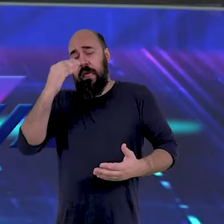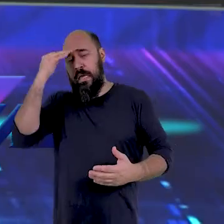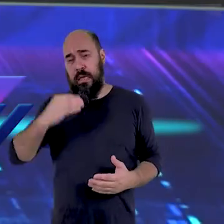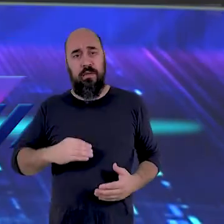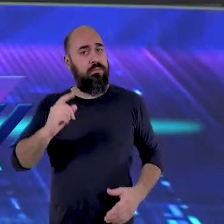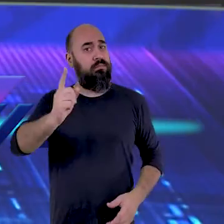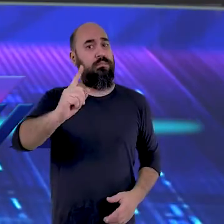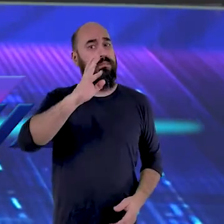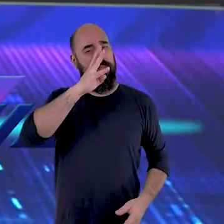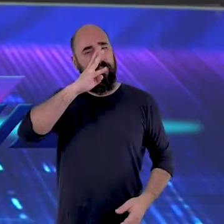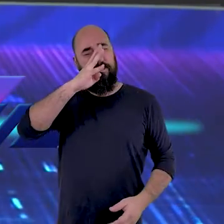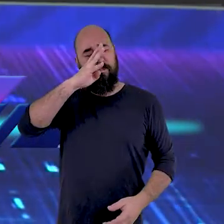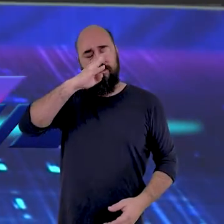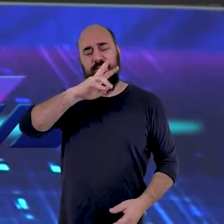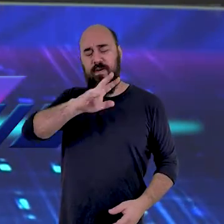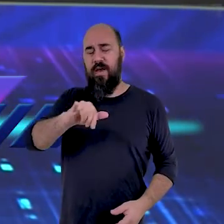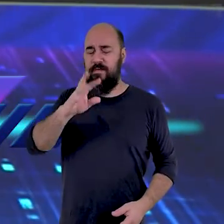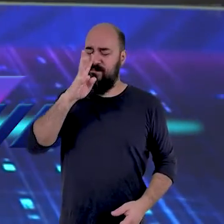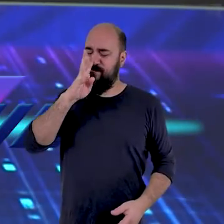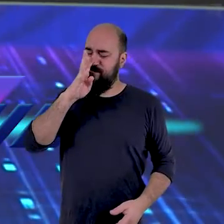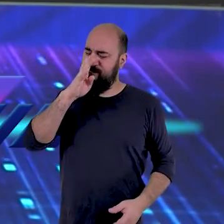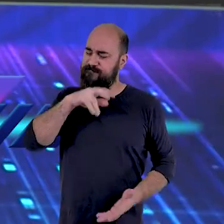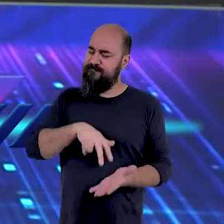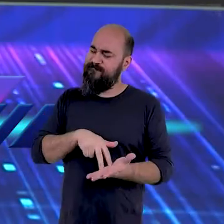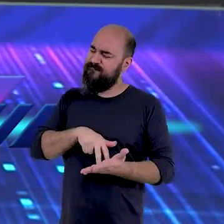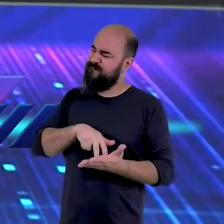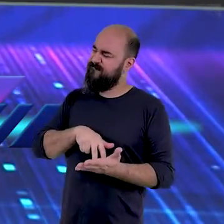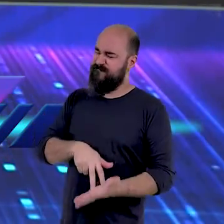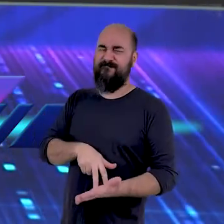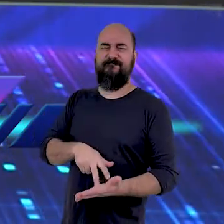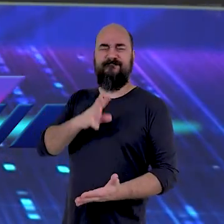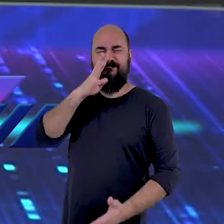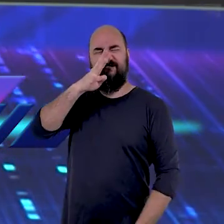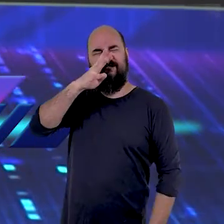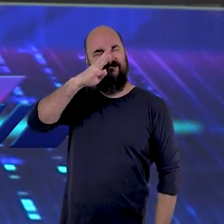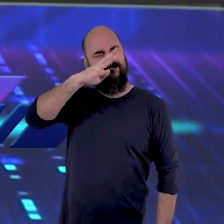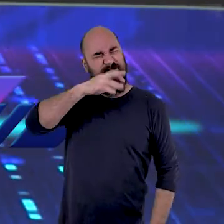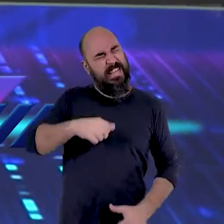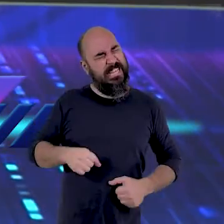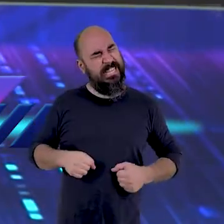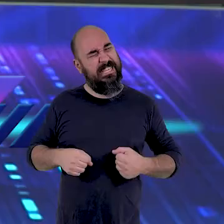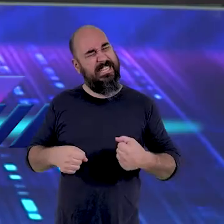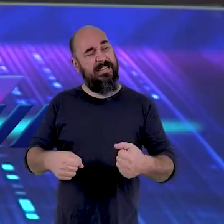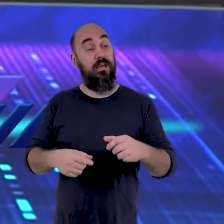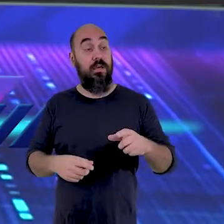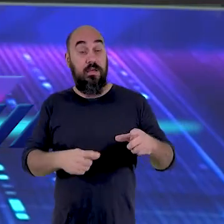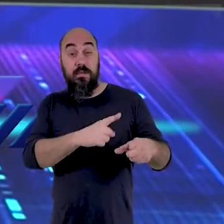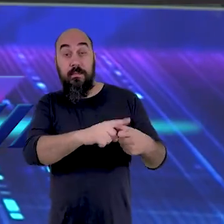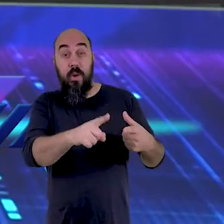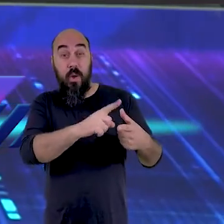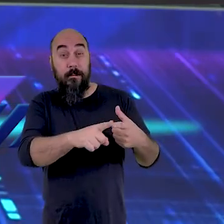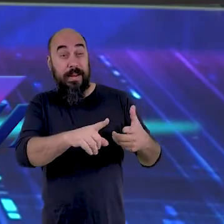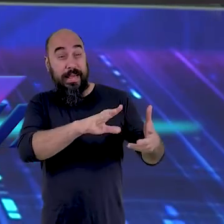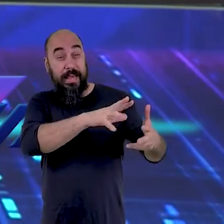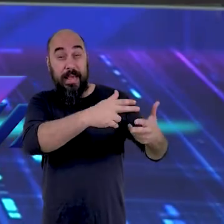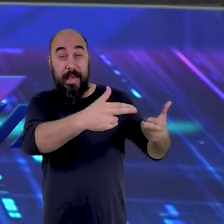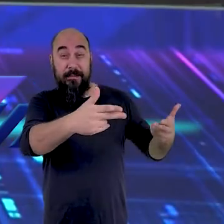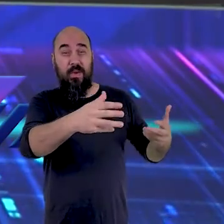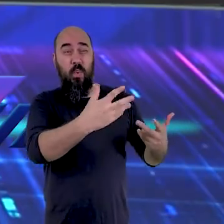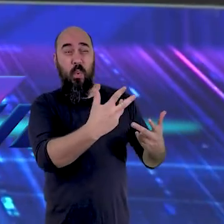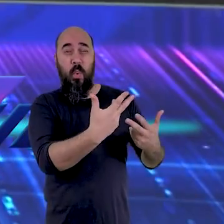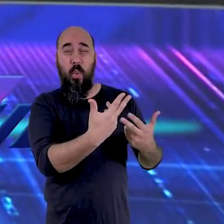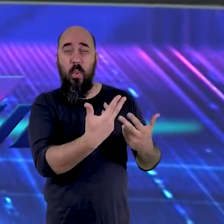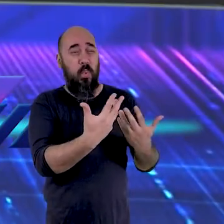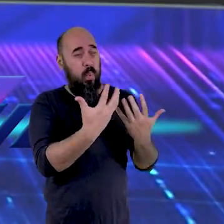palavra de Deus. Ainda que as situações ao redor sejam completamente antagônicas e adversas, o povo de Deus é aquele